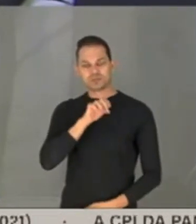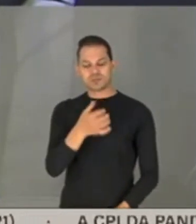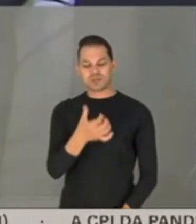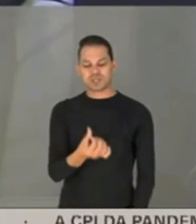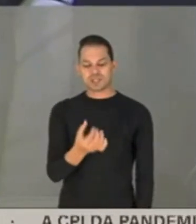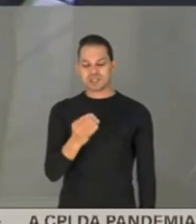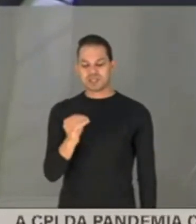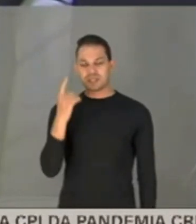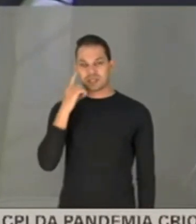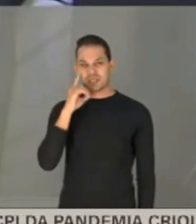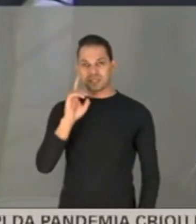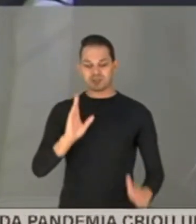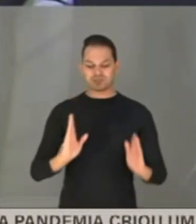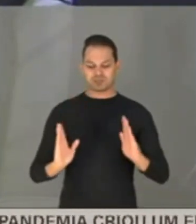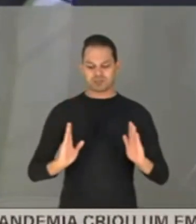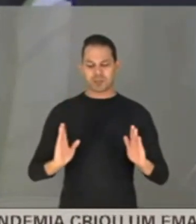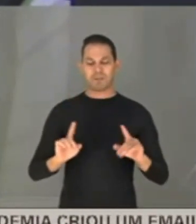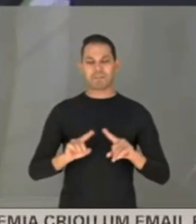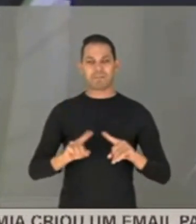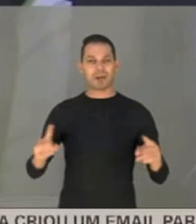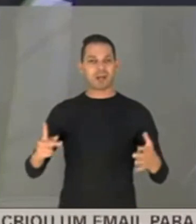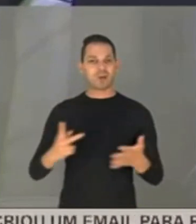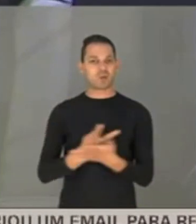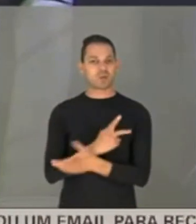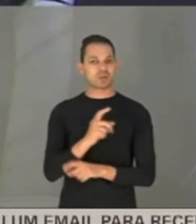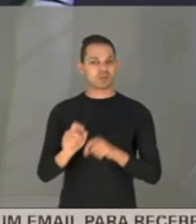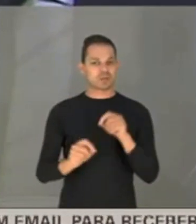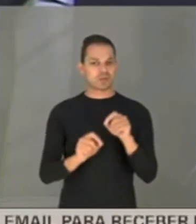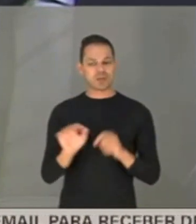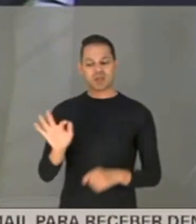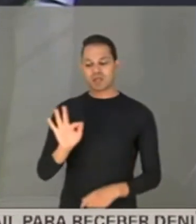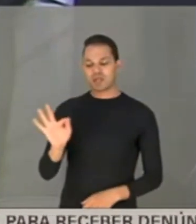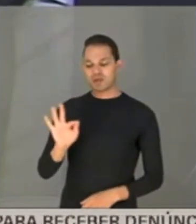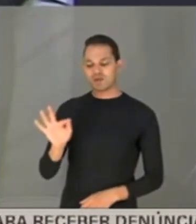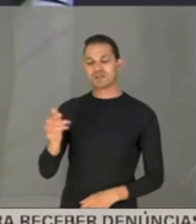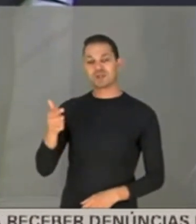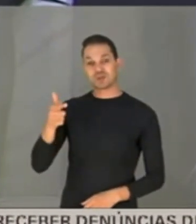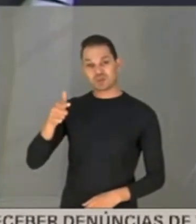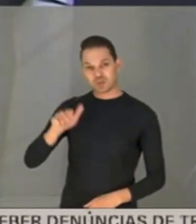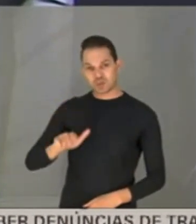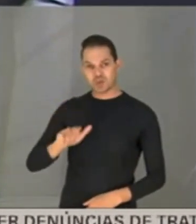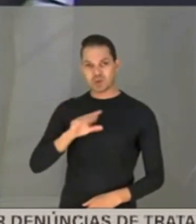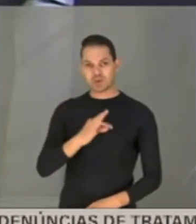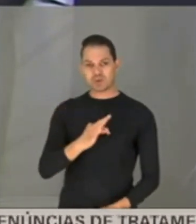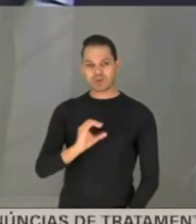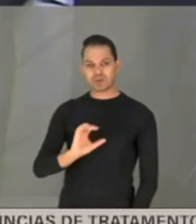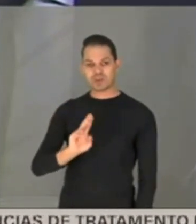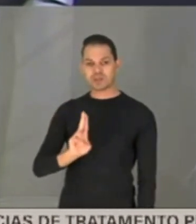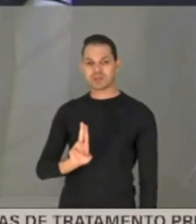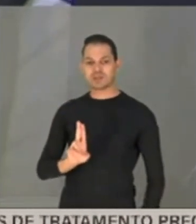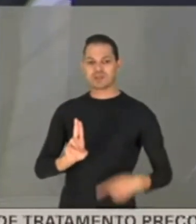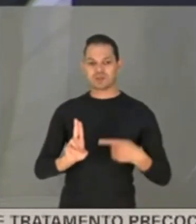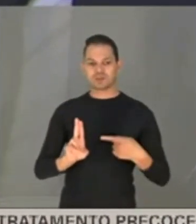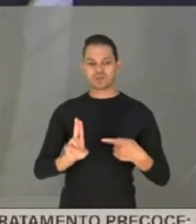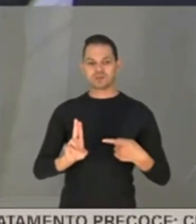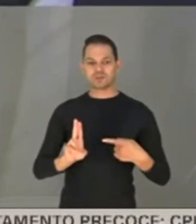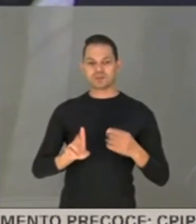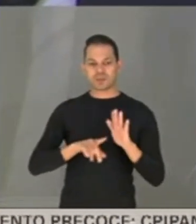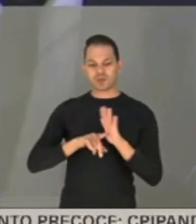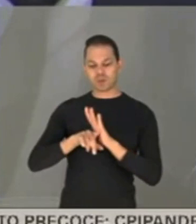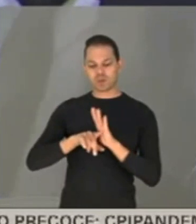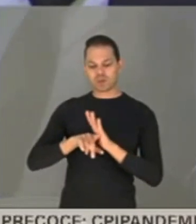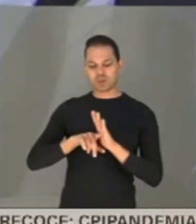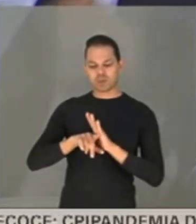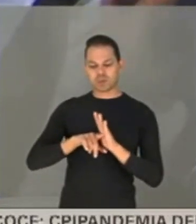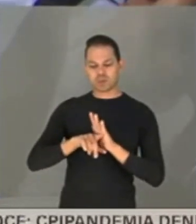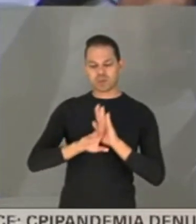60 dias. Ocorre que, quando chegou em fevereiro, novamente o Tribunal de Contas passou a analisar